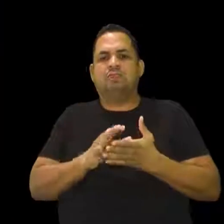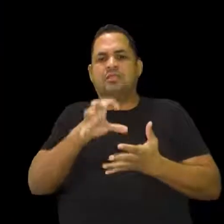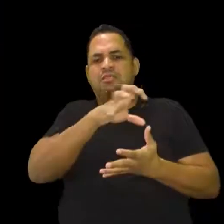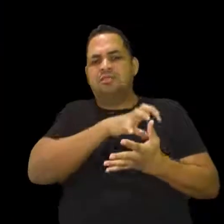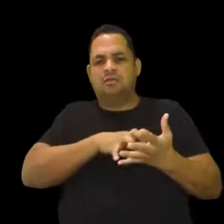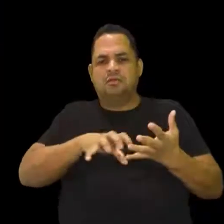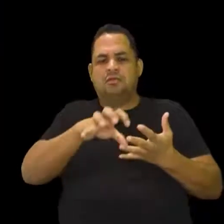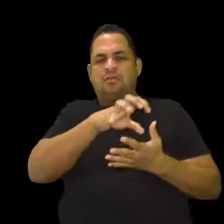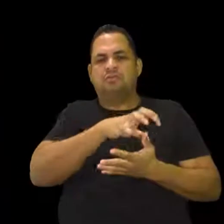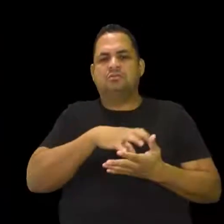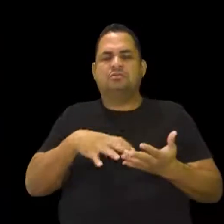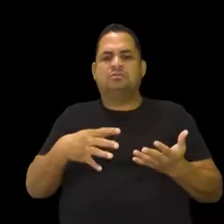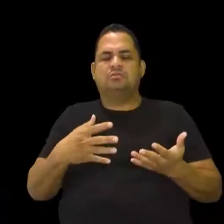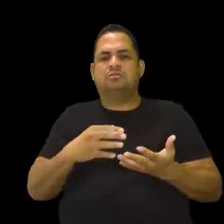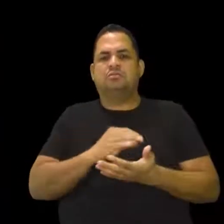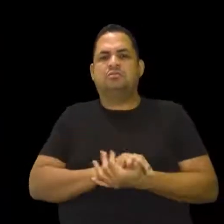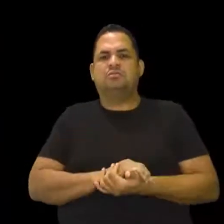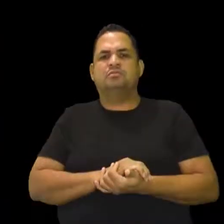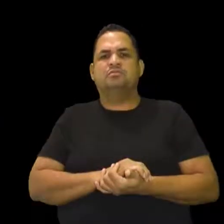levante.